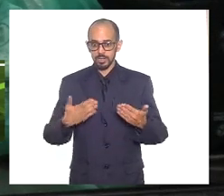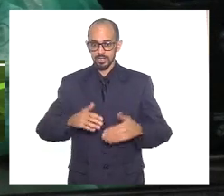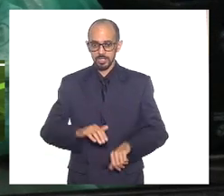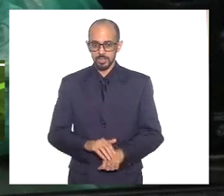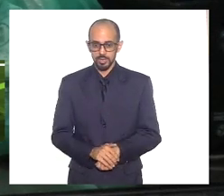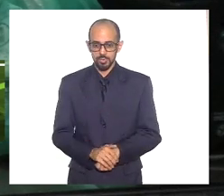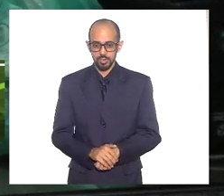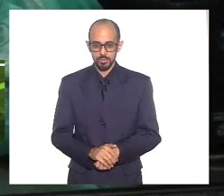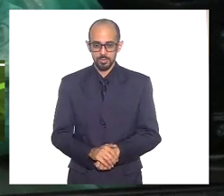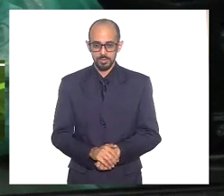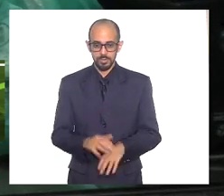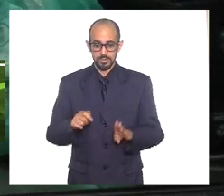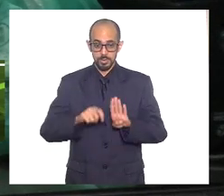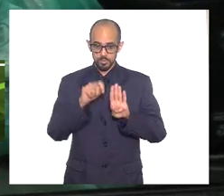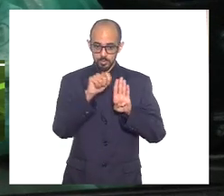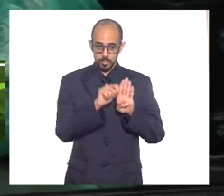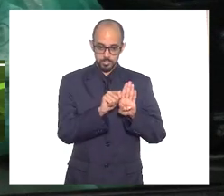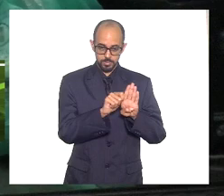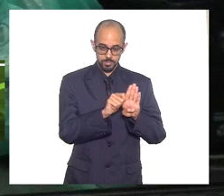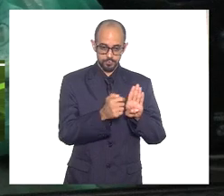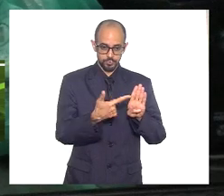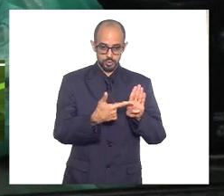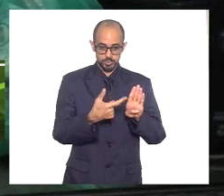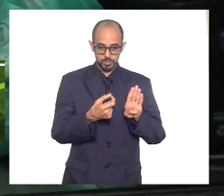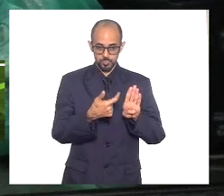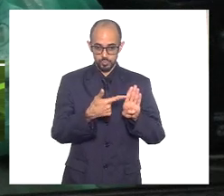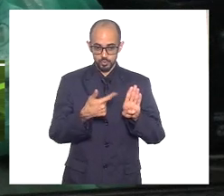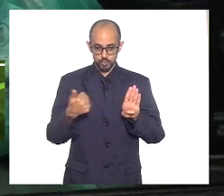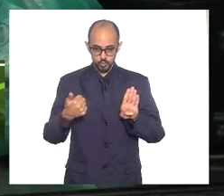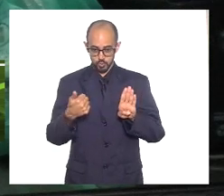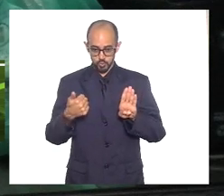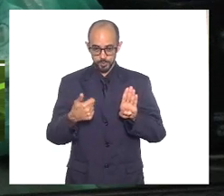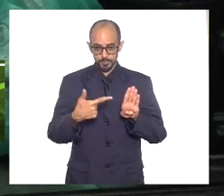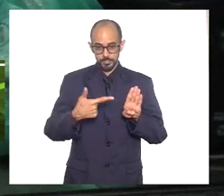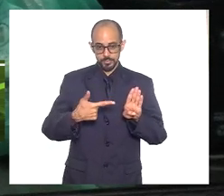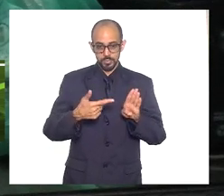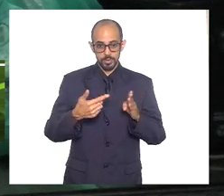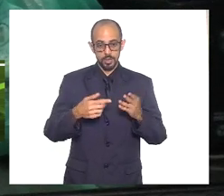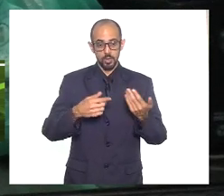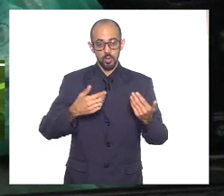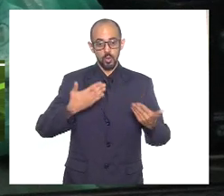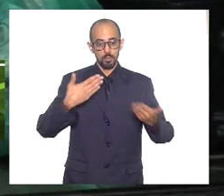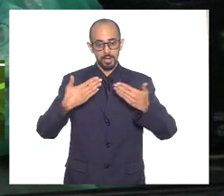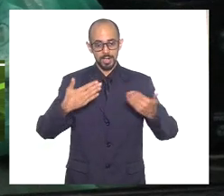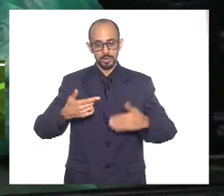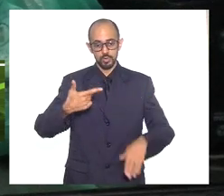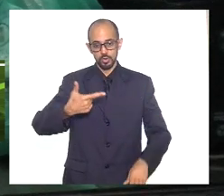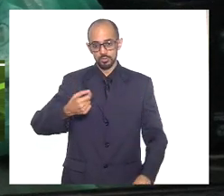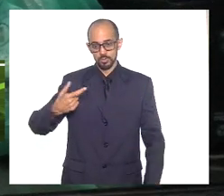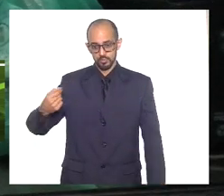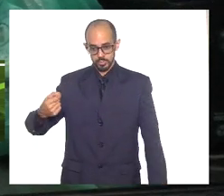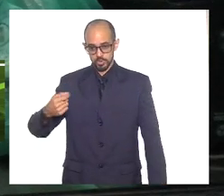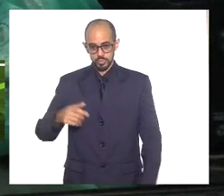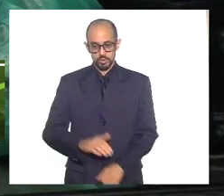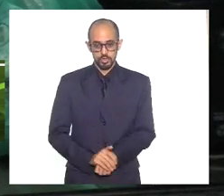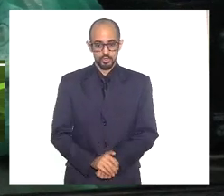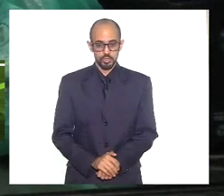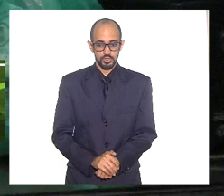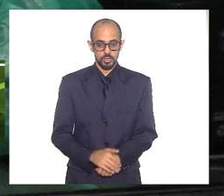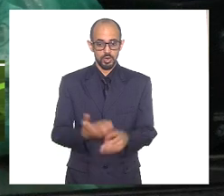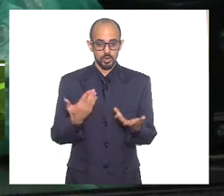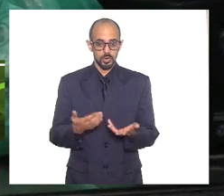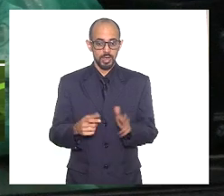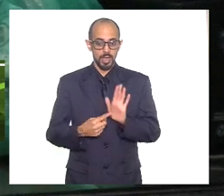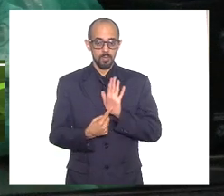quadrimestre de 21 com primeiro quadrimestre de 20, eu queria